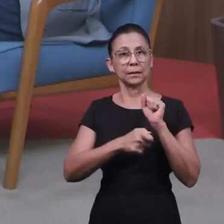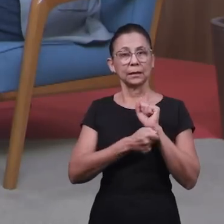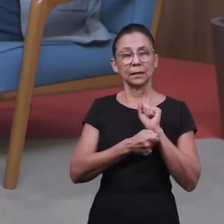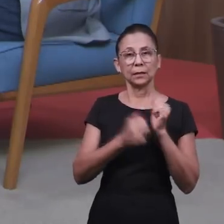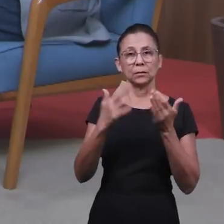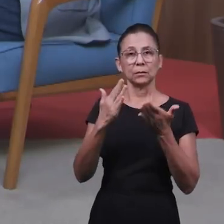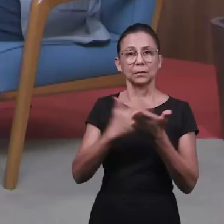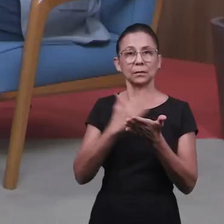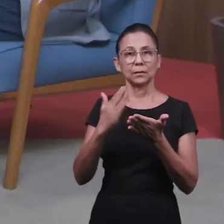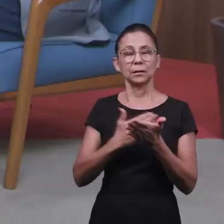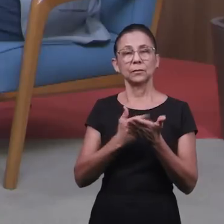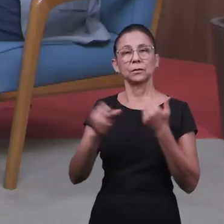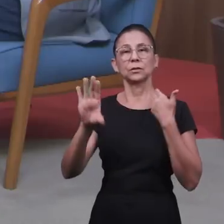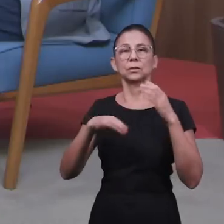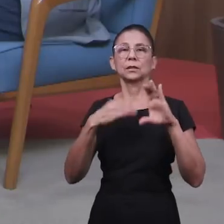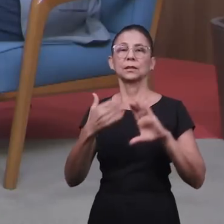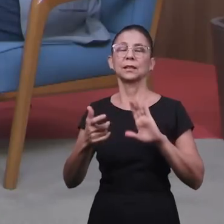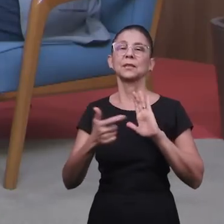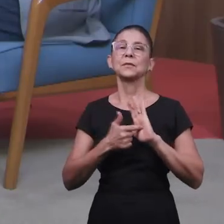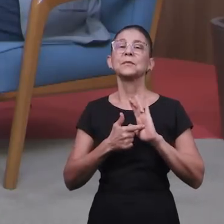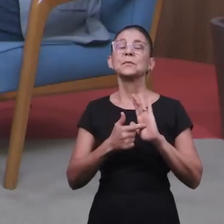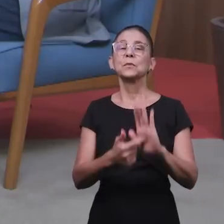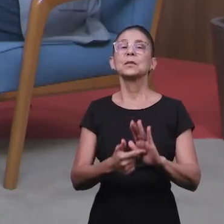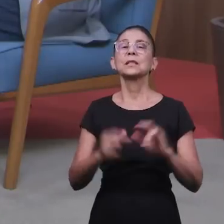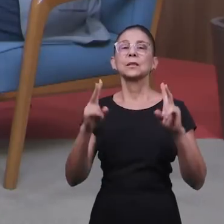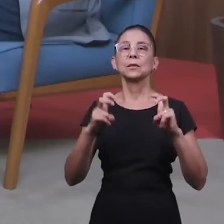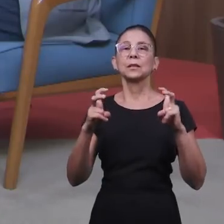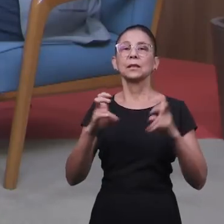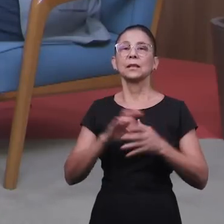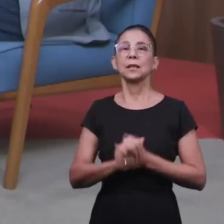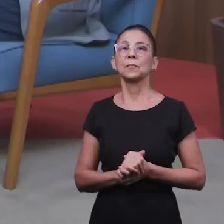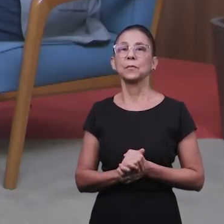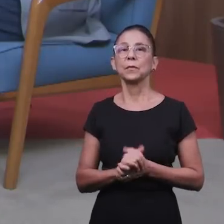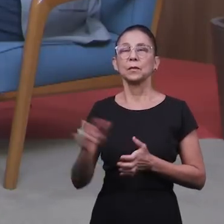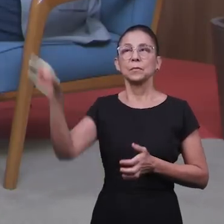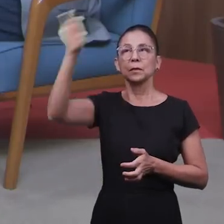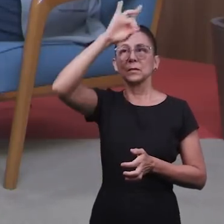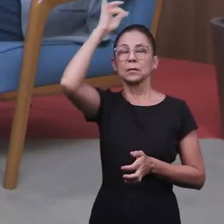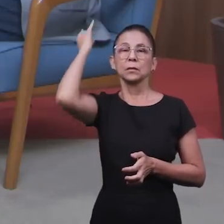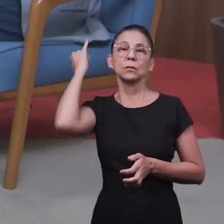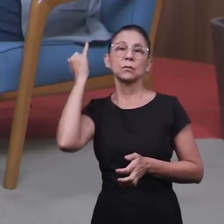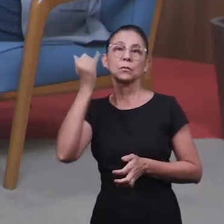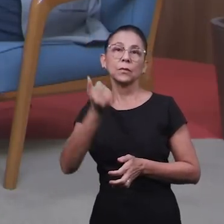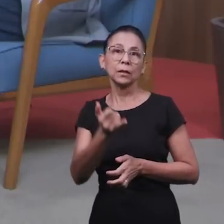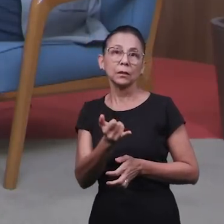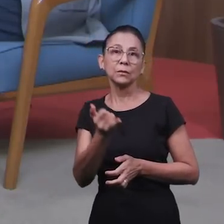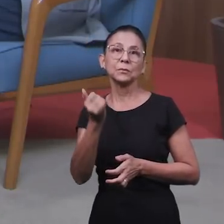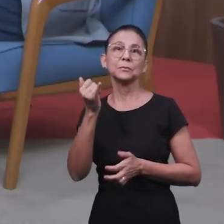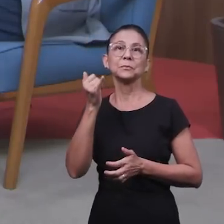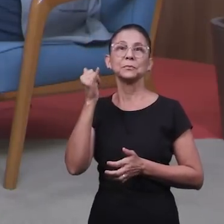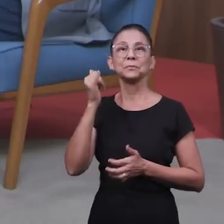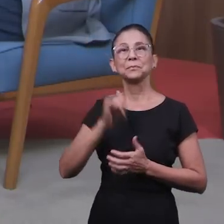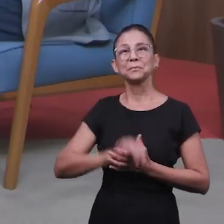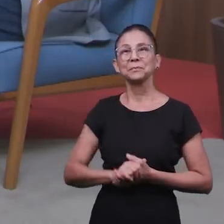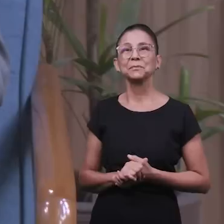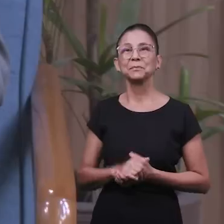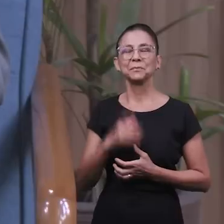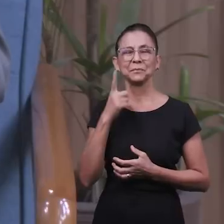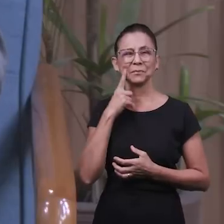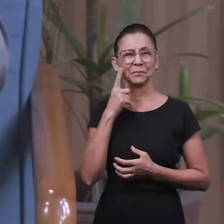Lírio, dentro do tema Os Segredos do Livro de Cantares, vai falar sobre o tema Ouvindo a Voz do Espírito